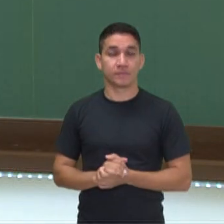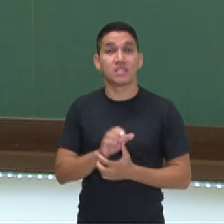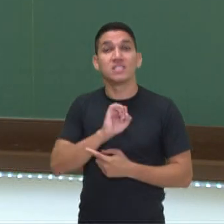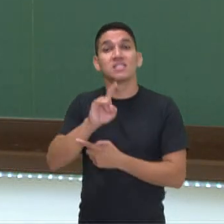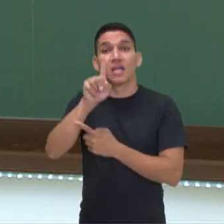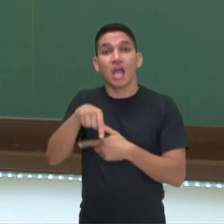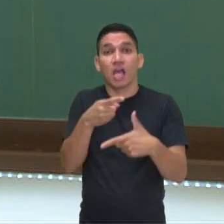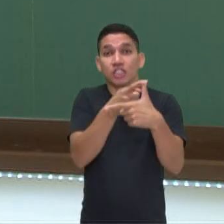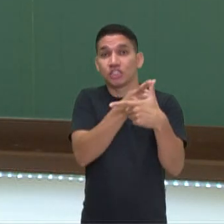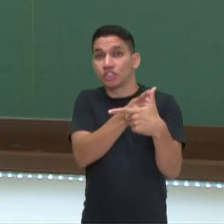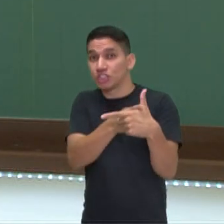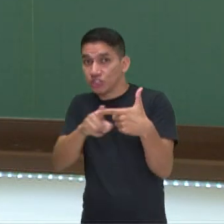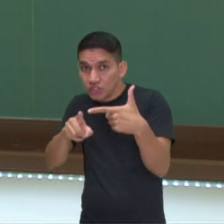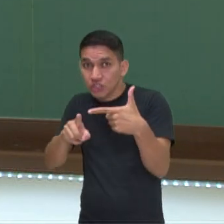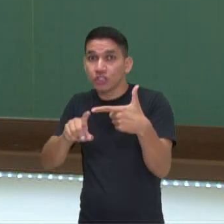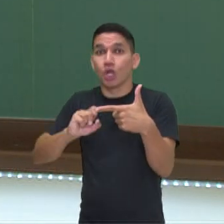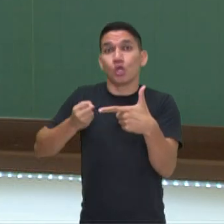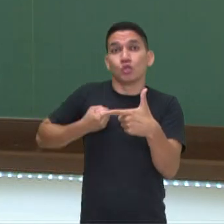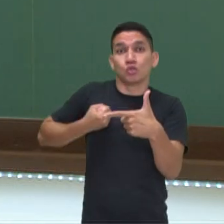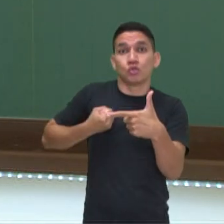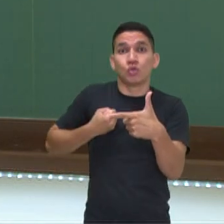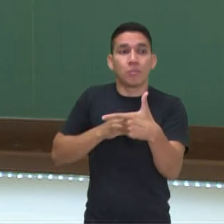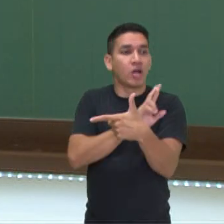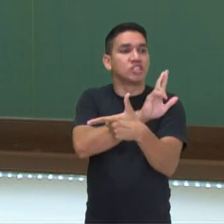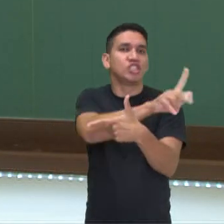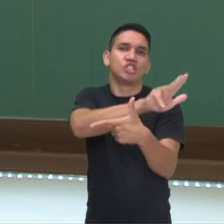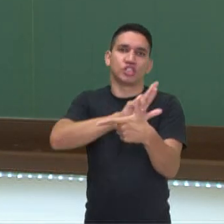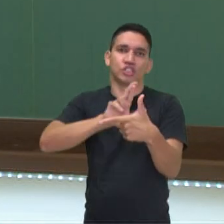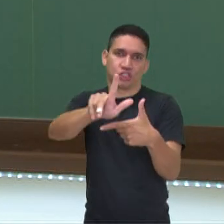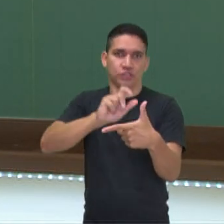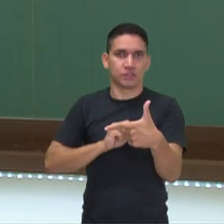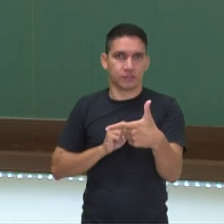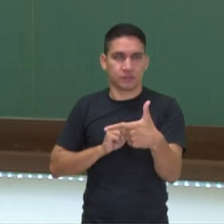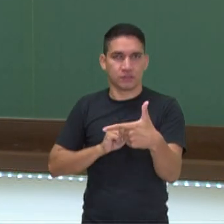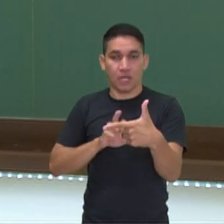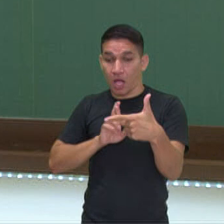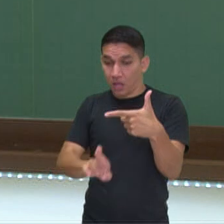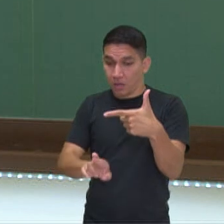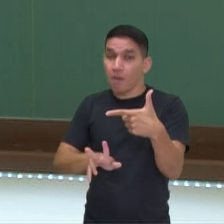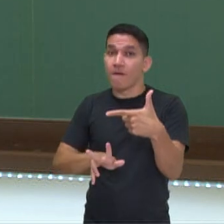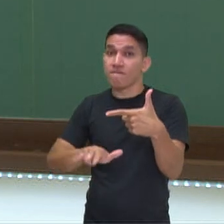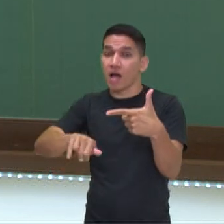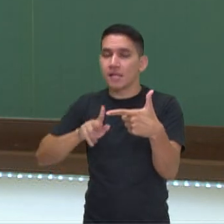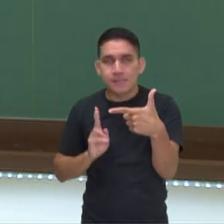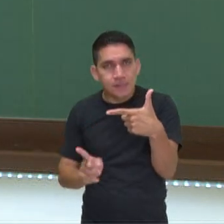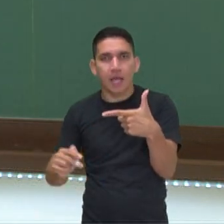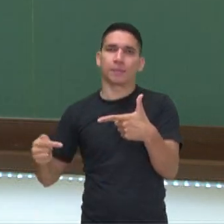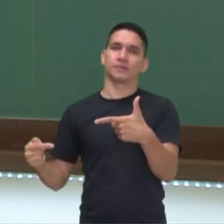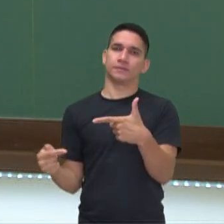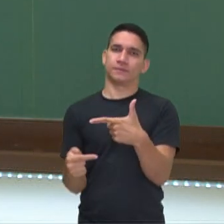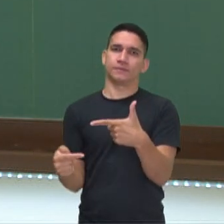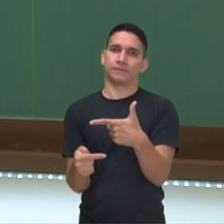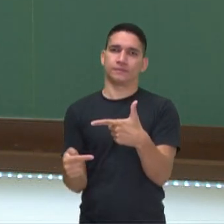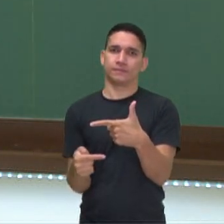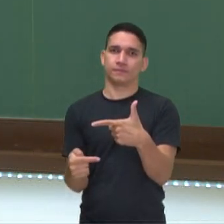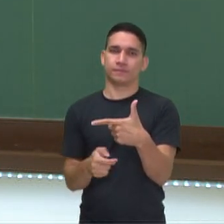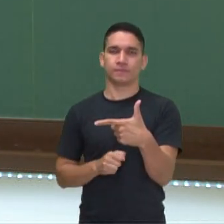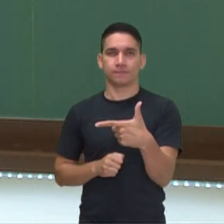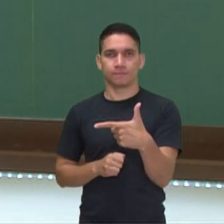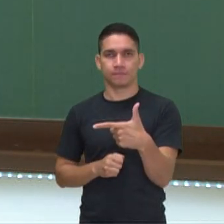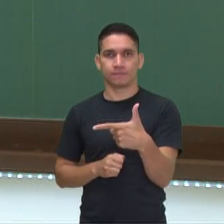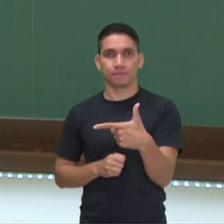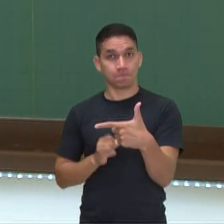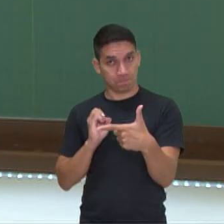quando dividimos números com sinais diferentes, o resultado da divisão fica